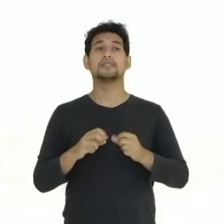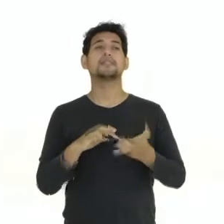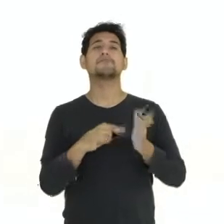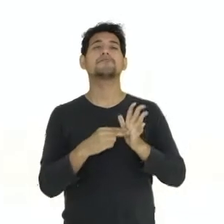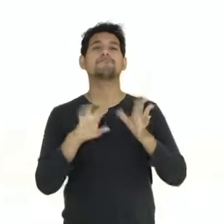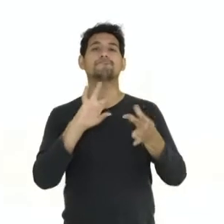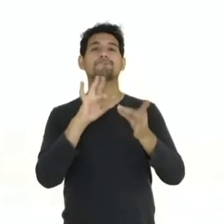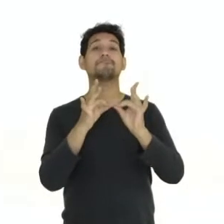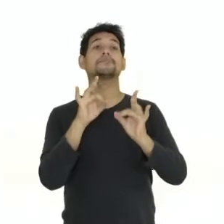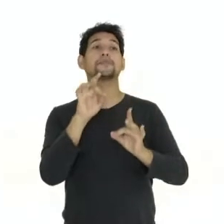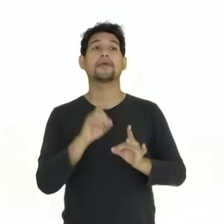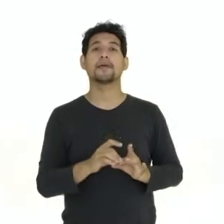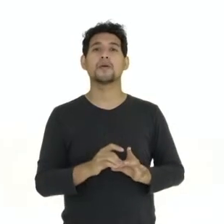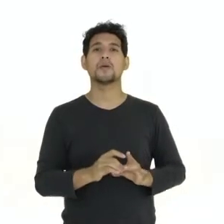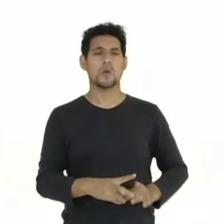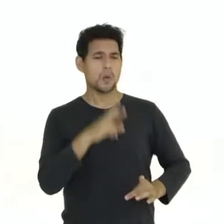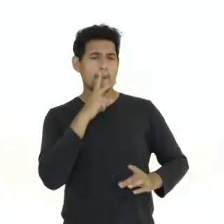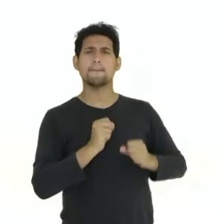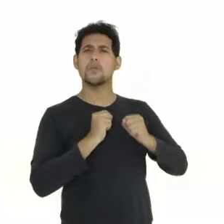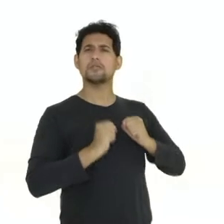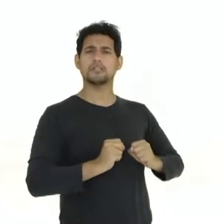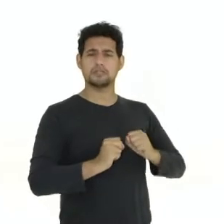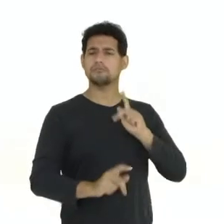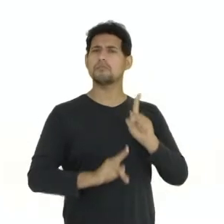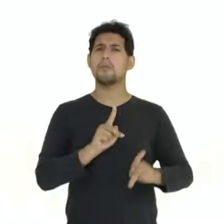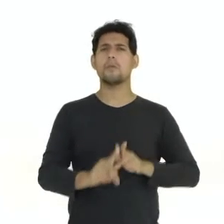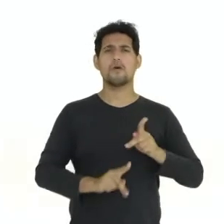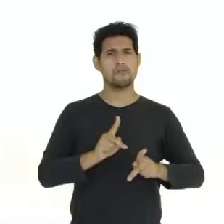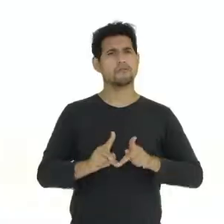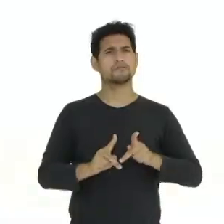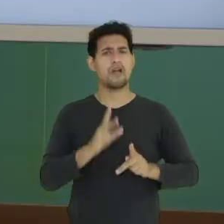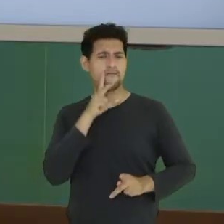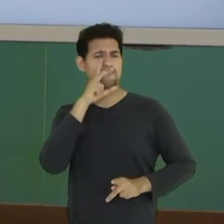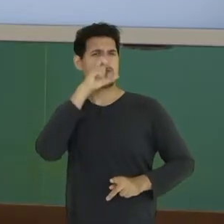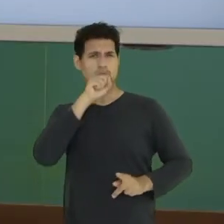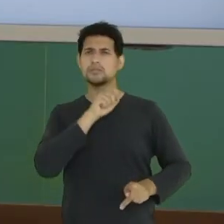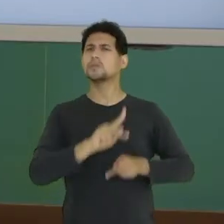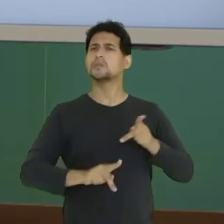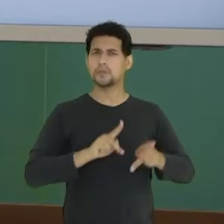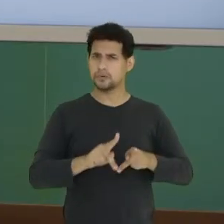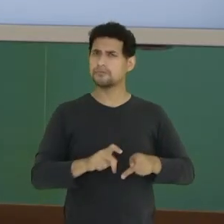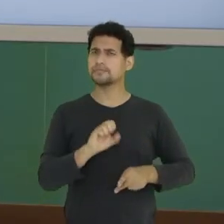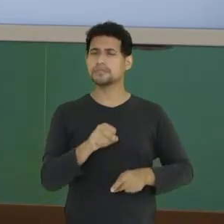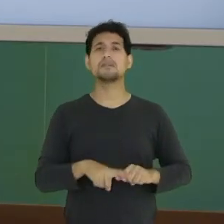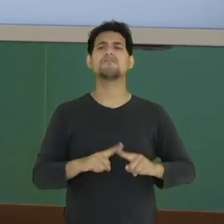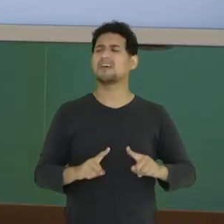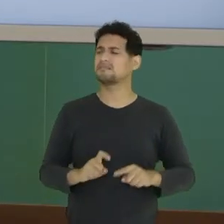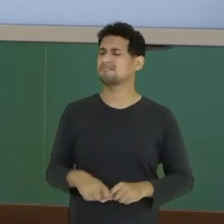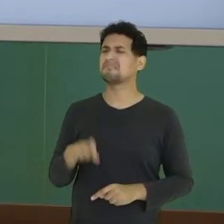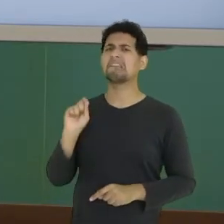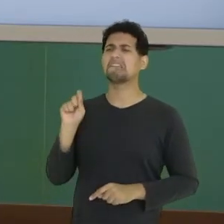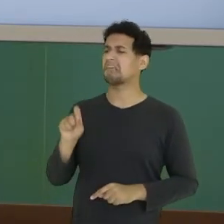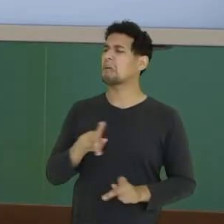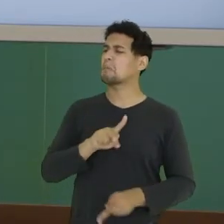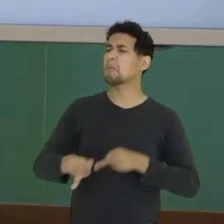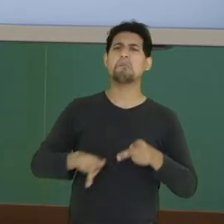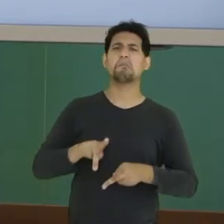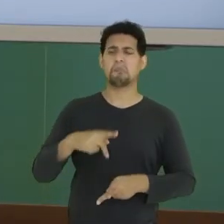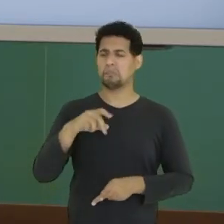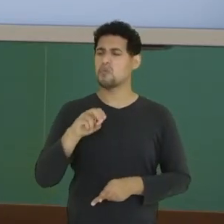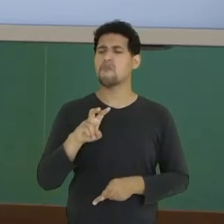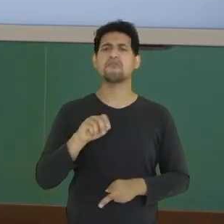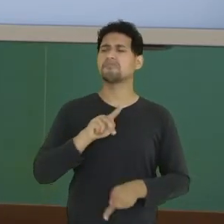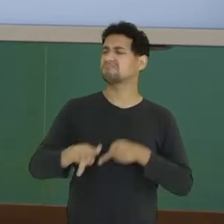poder conferido ao povo, poder do povo. Mas quem era exatamente esse